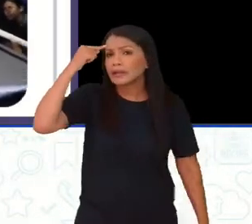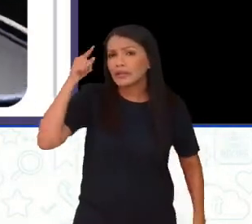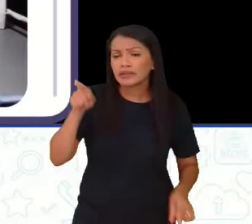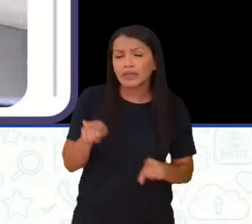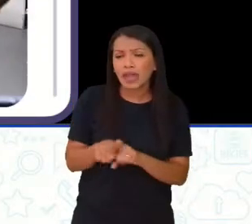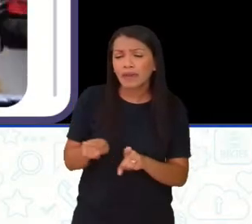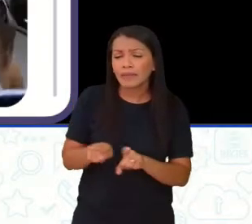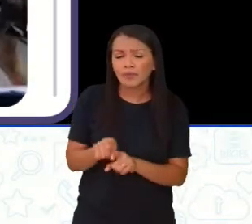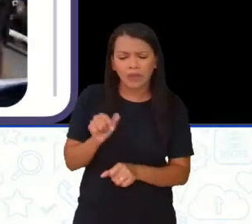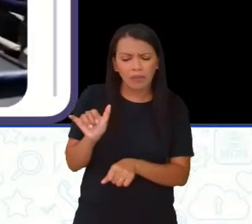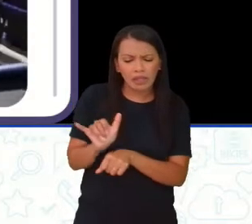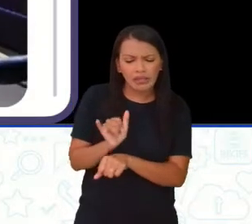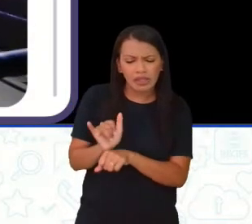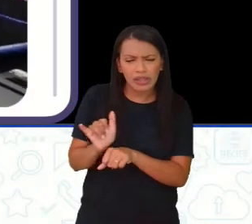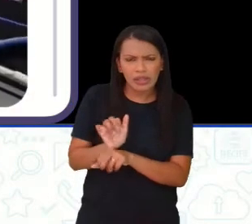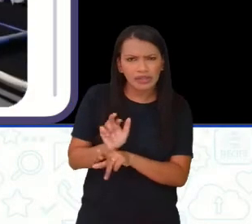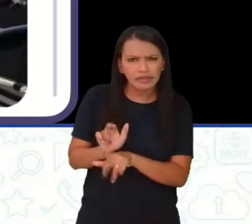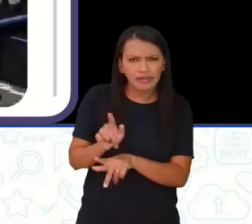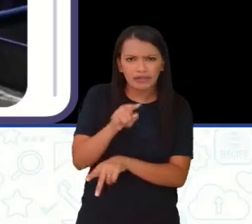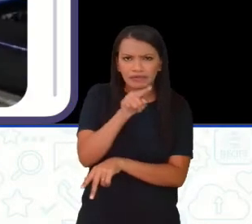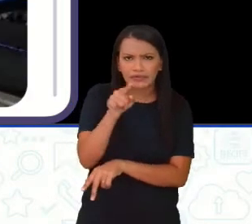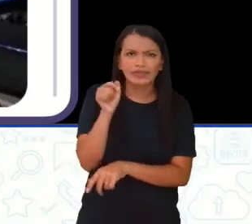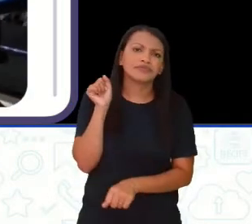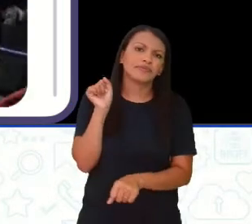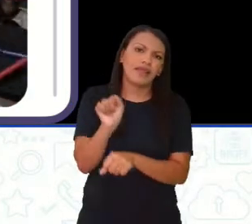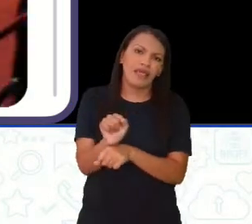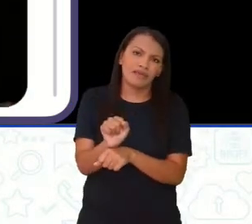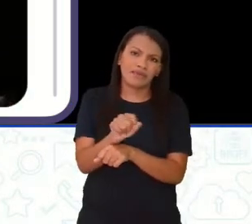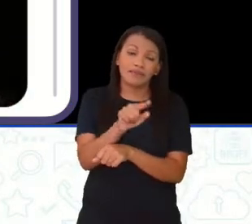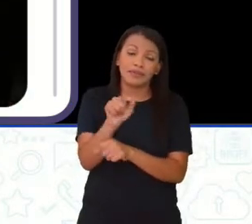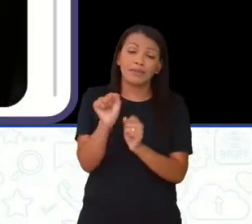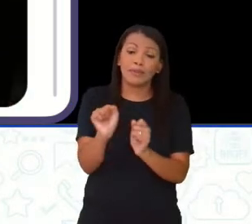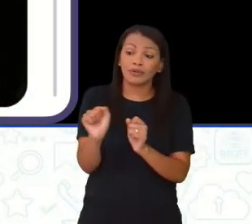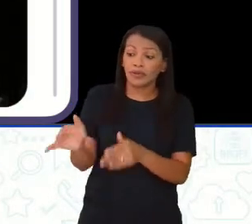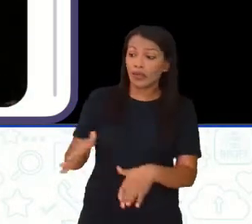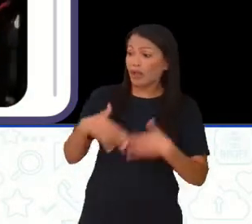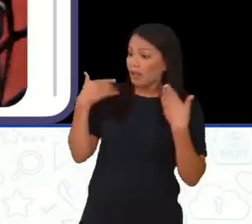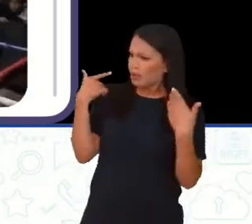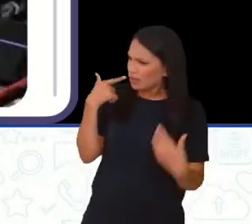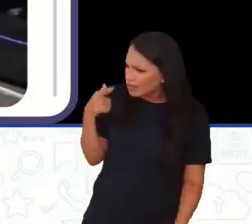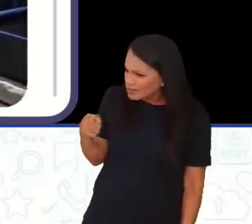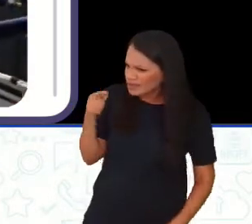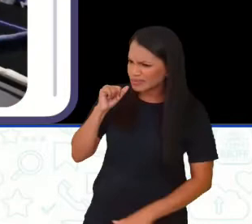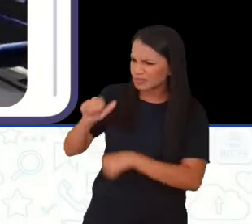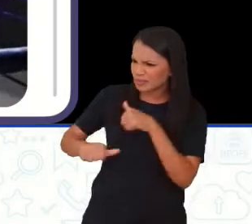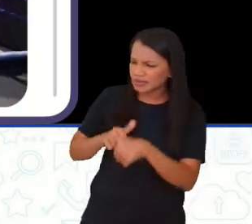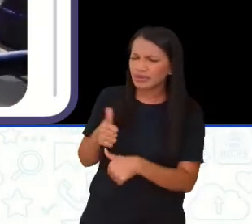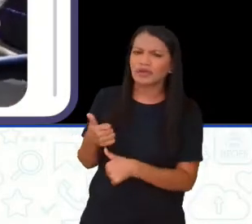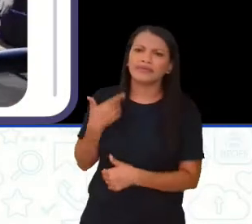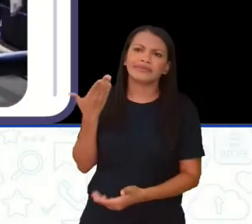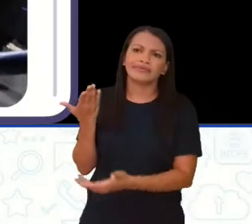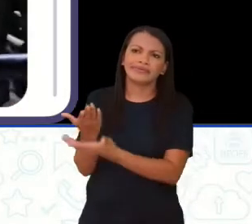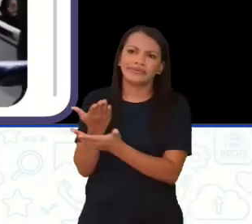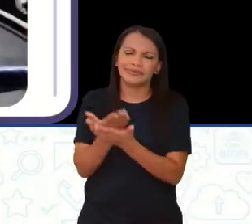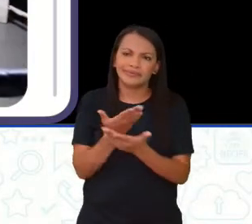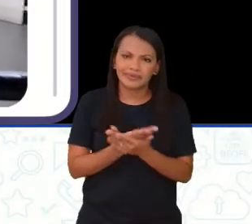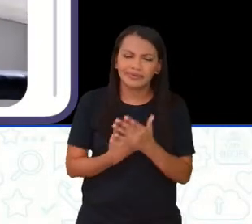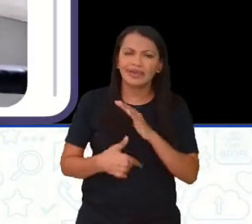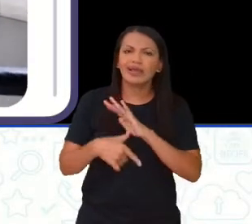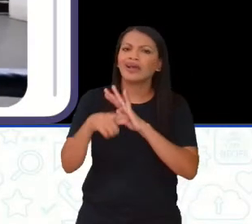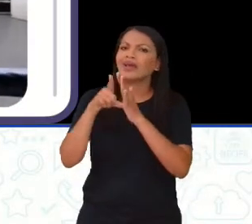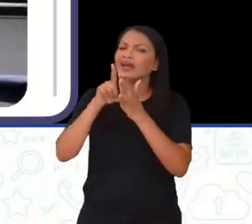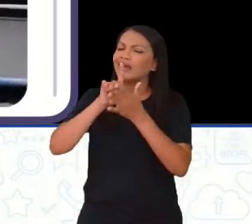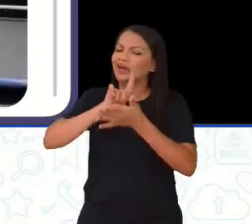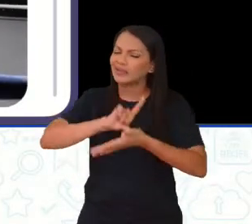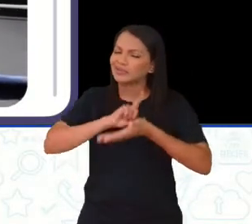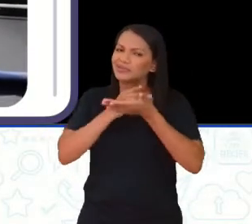tática diferente da que você esperava, é pra surpreender, né, professor? É verdade. Por isso que eles estudam muito antes de começar a